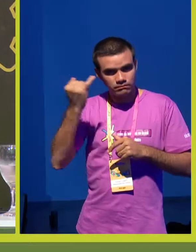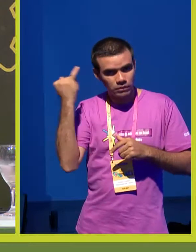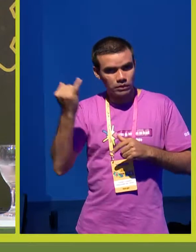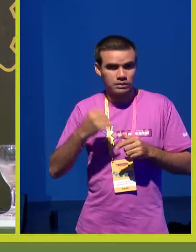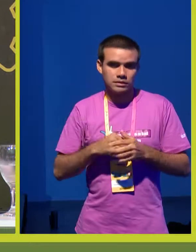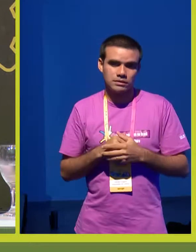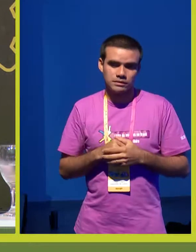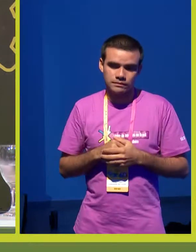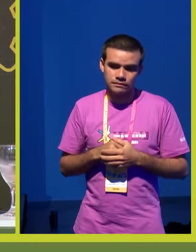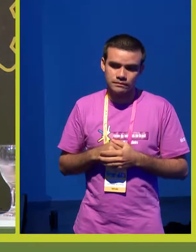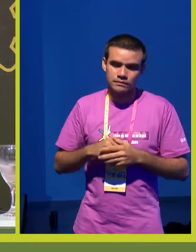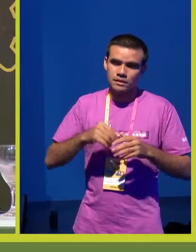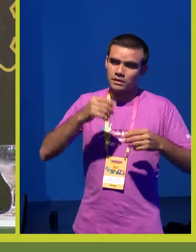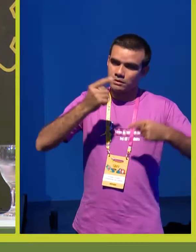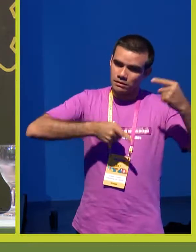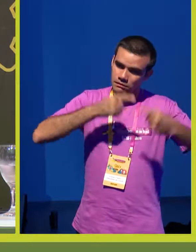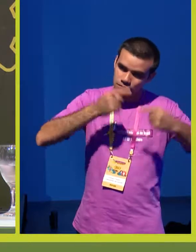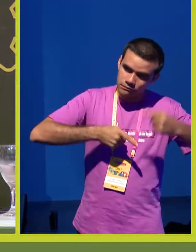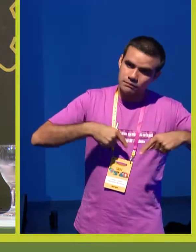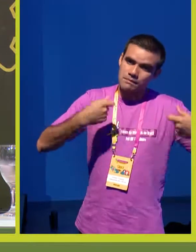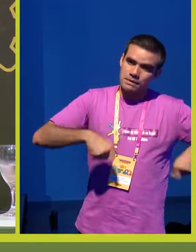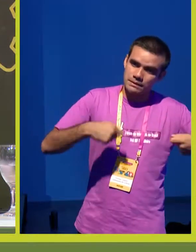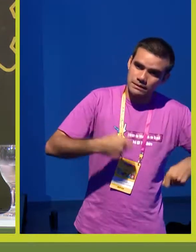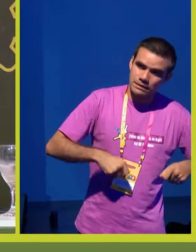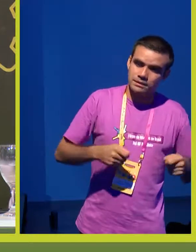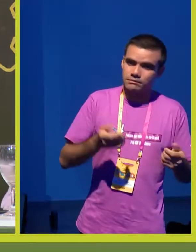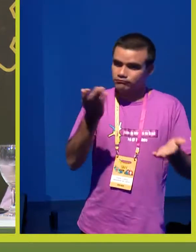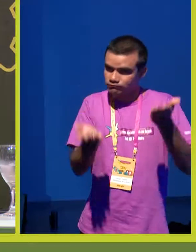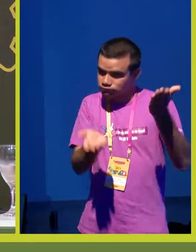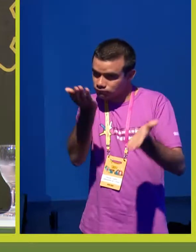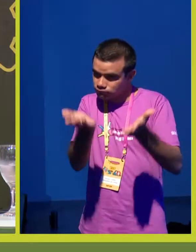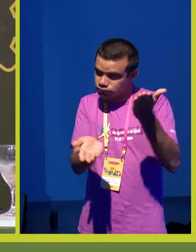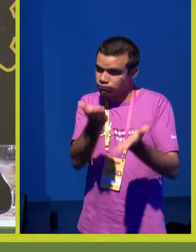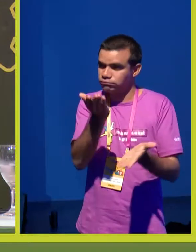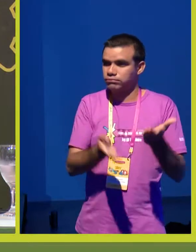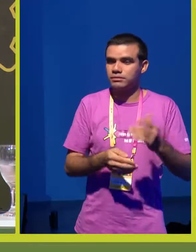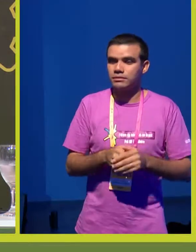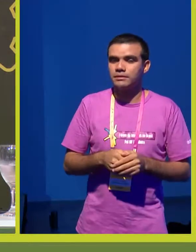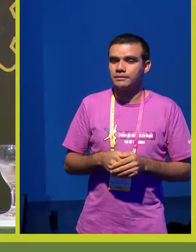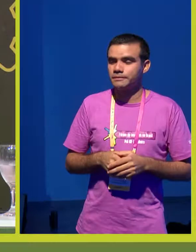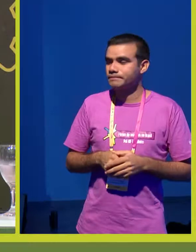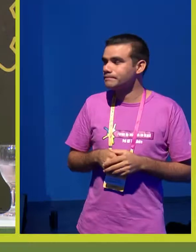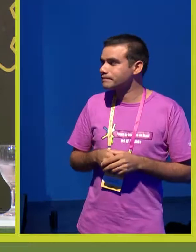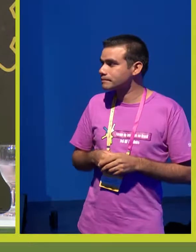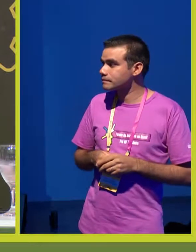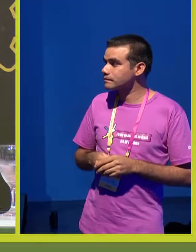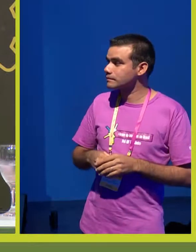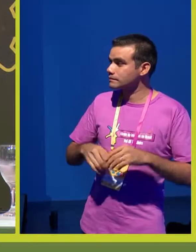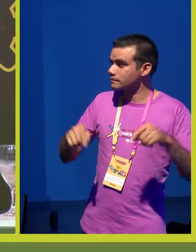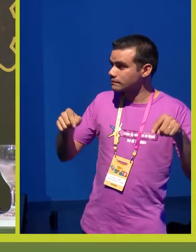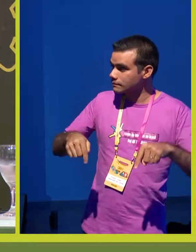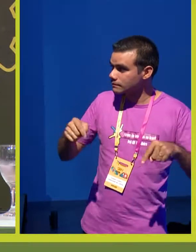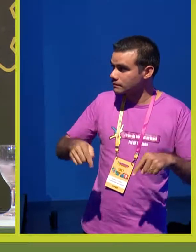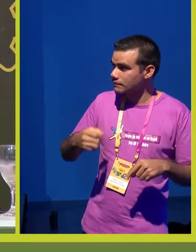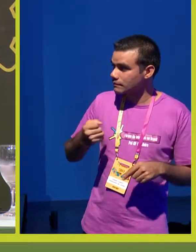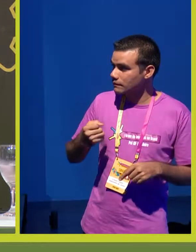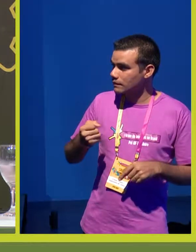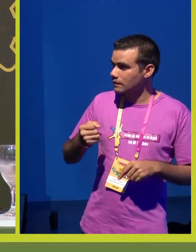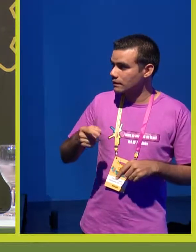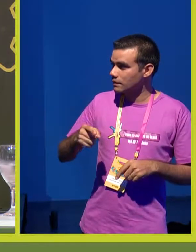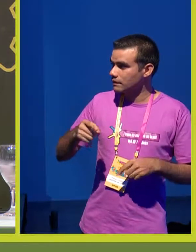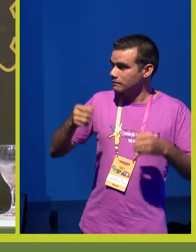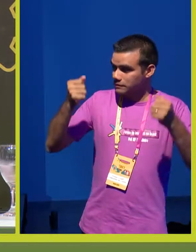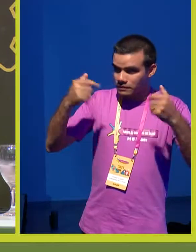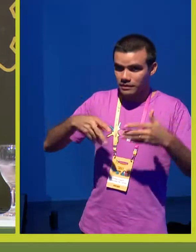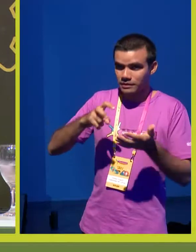em relação a isso, discutindo a necessidade e proporcionalidade nesses pontos. E aqui eu estou como no sede, porque de